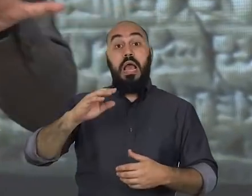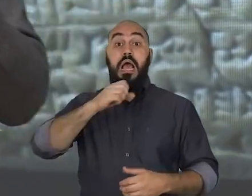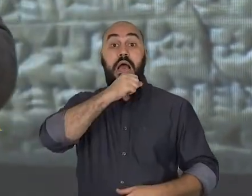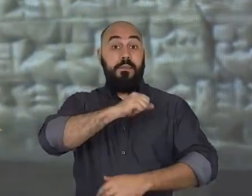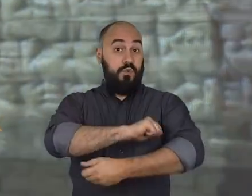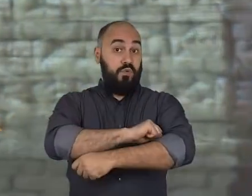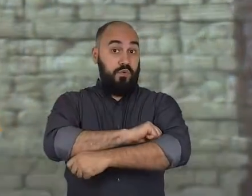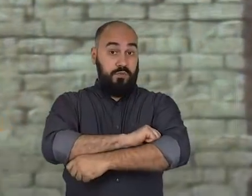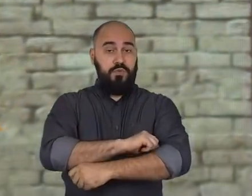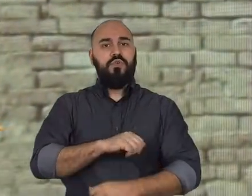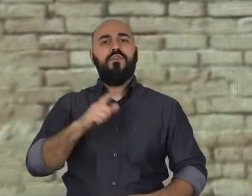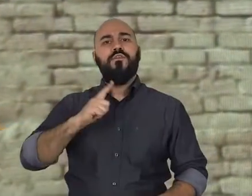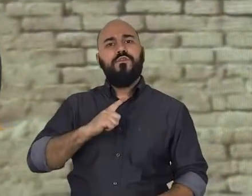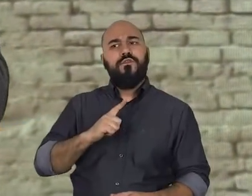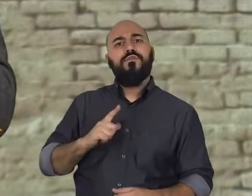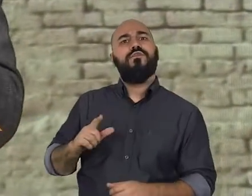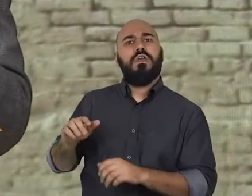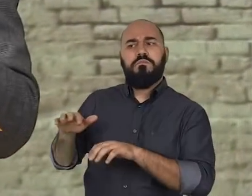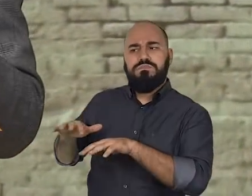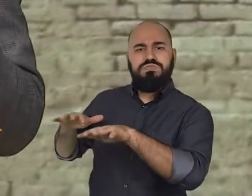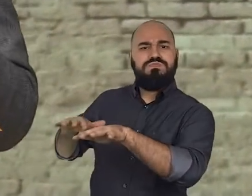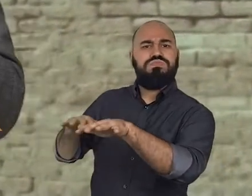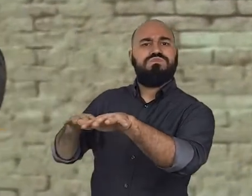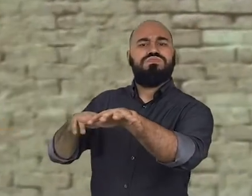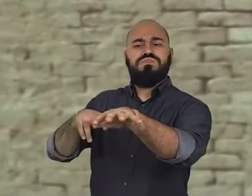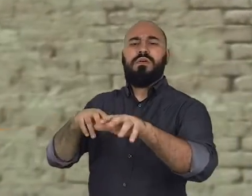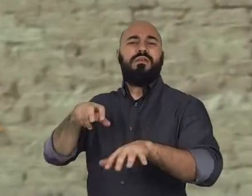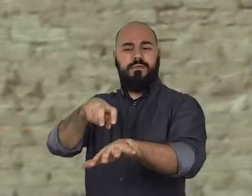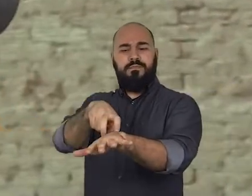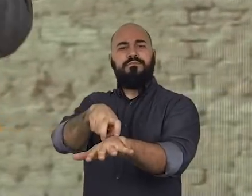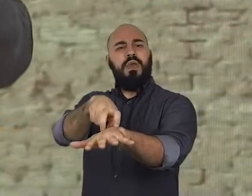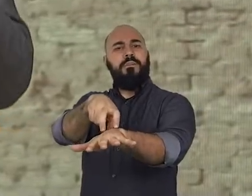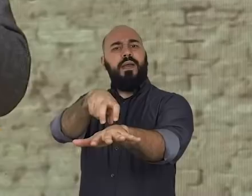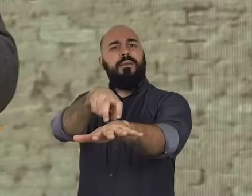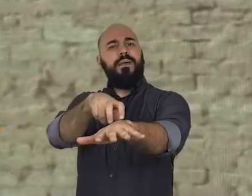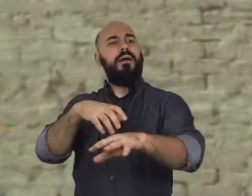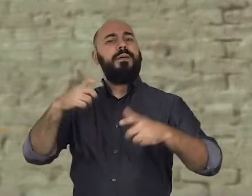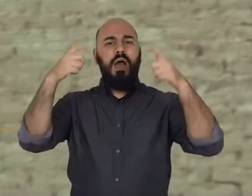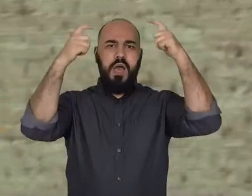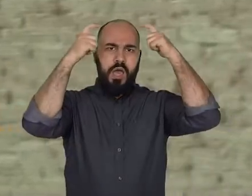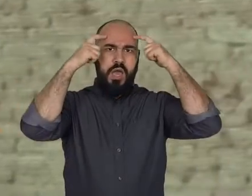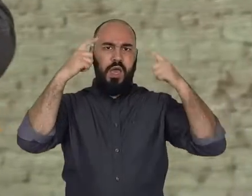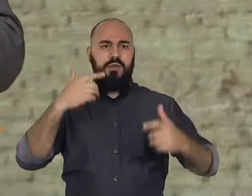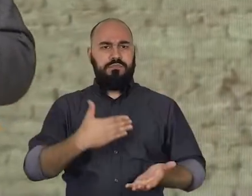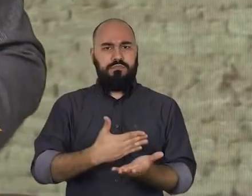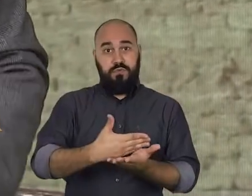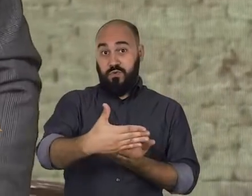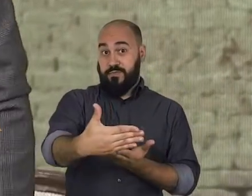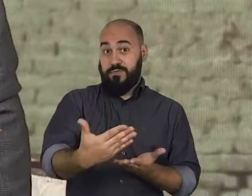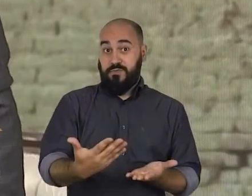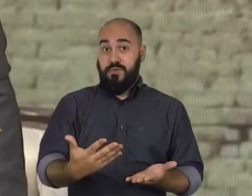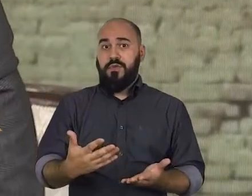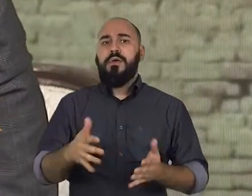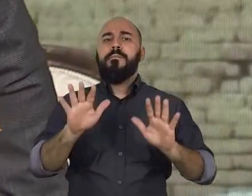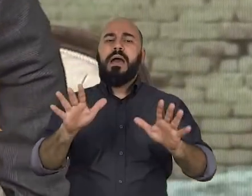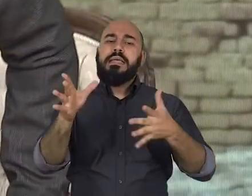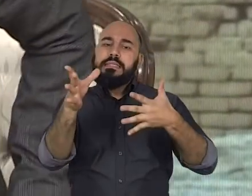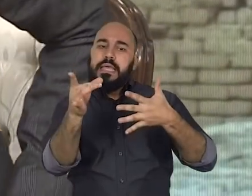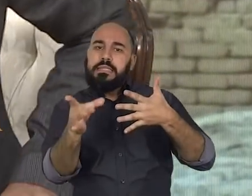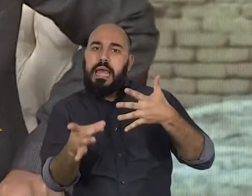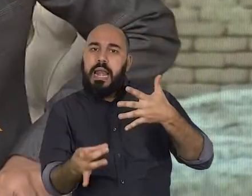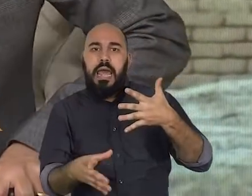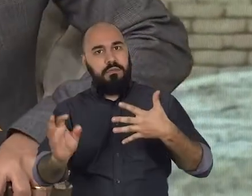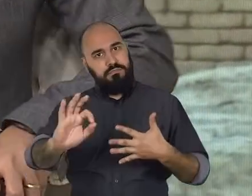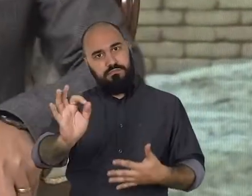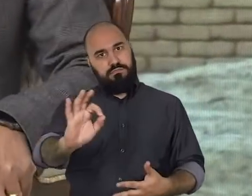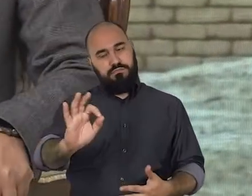incursão pela Judeia como príncipe regente, que não foi muito espetacular, Por isso nem foi detalhada nas crônicas